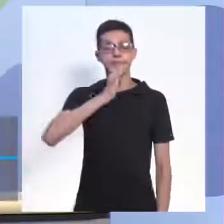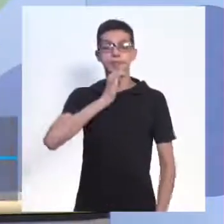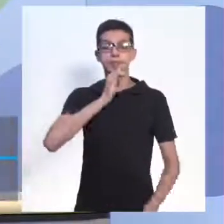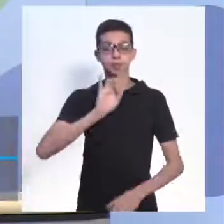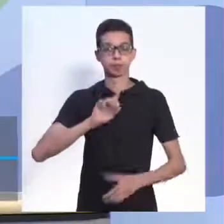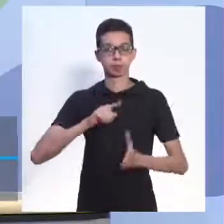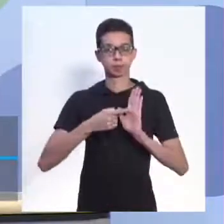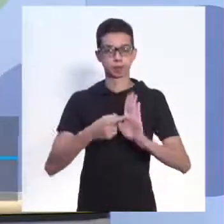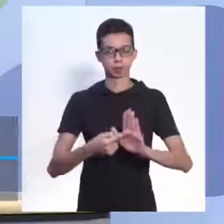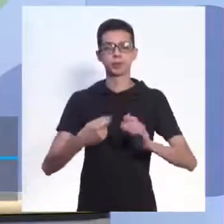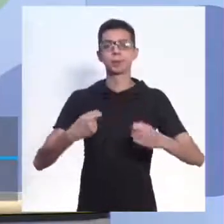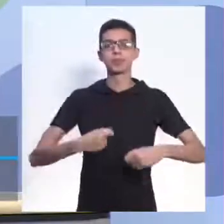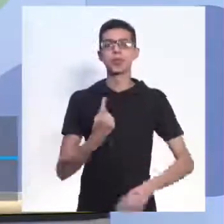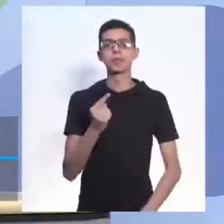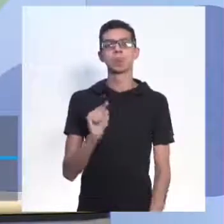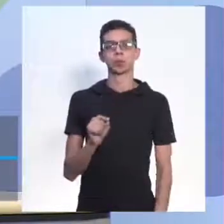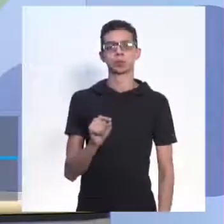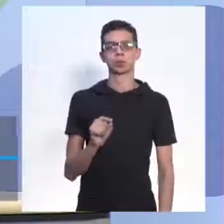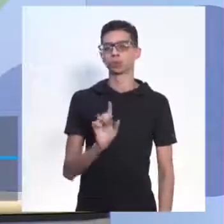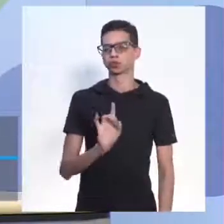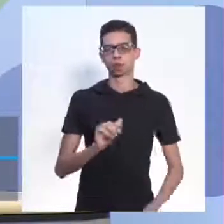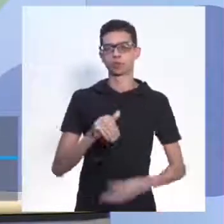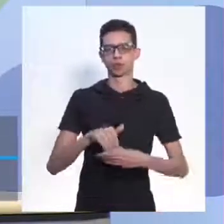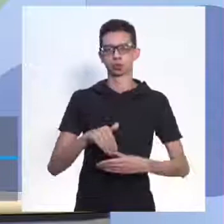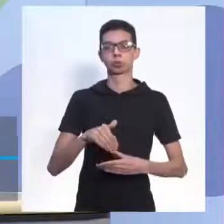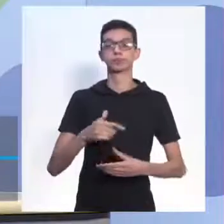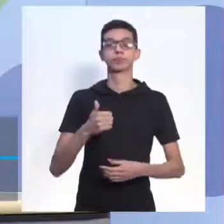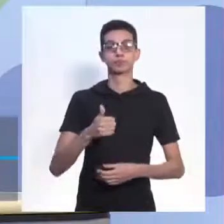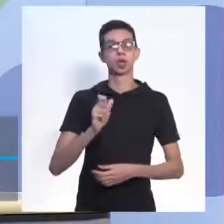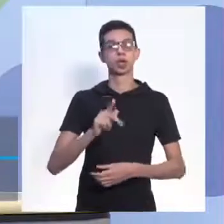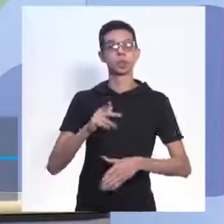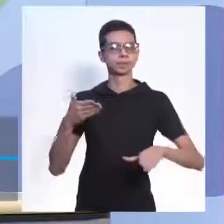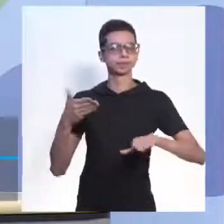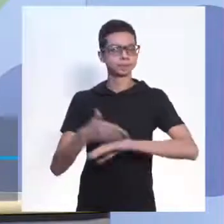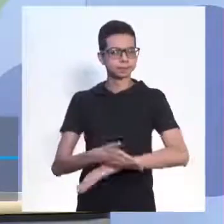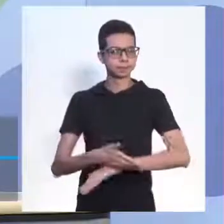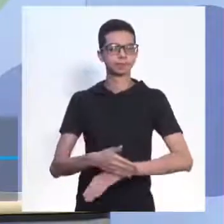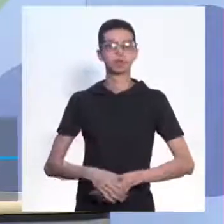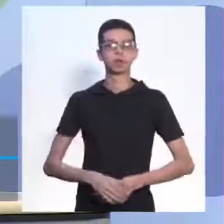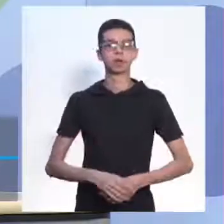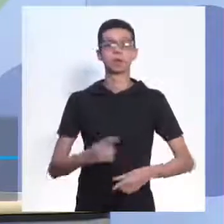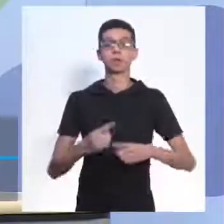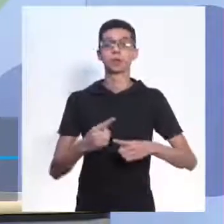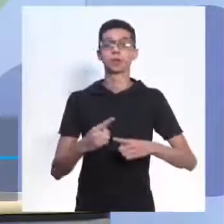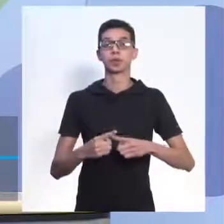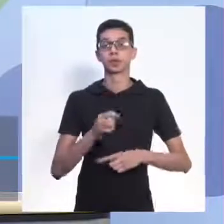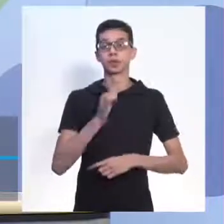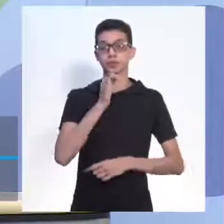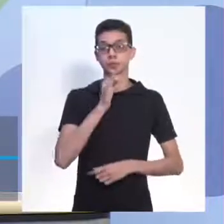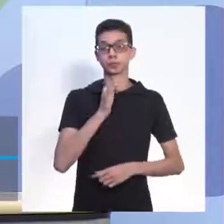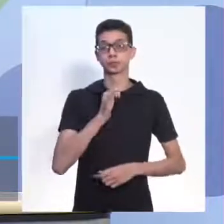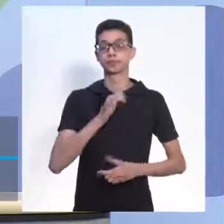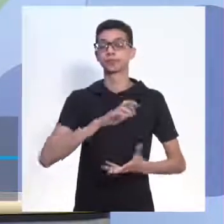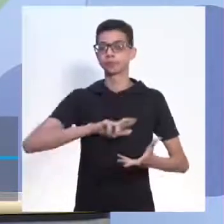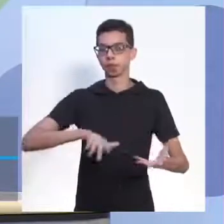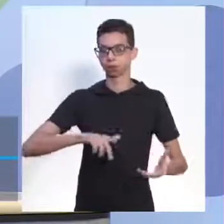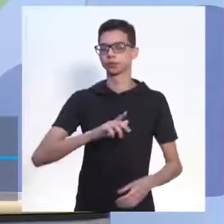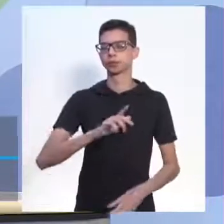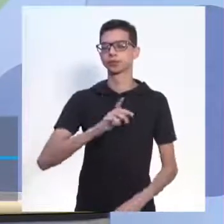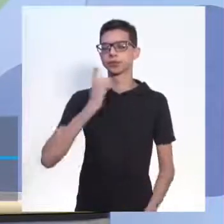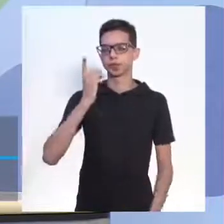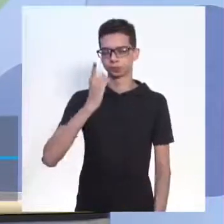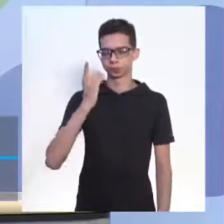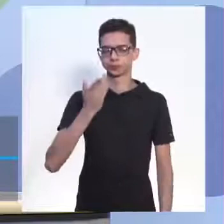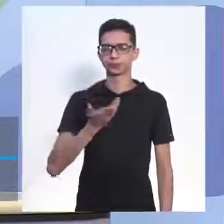exemplo então ele pisava de mil votos para poder se eleger né porque são mais é mais um deputado E aí